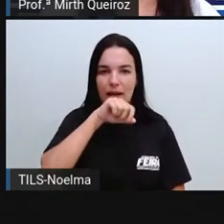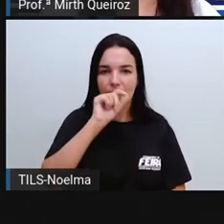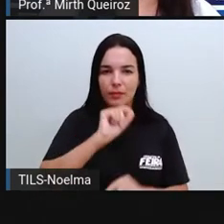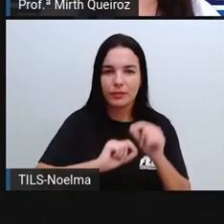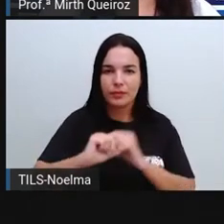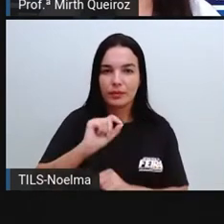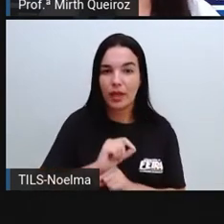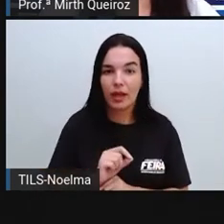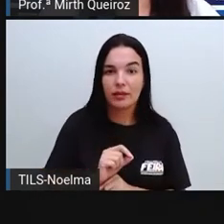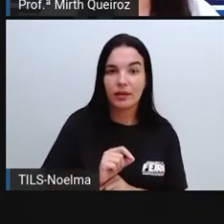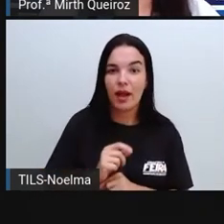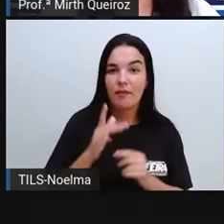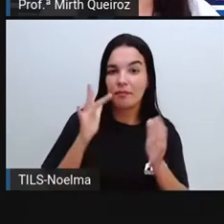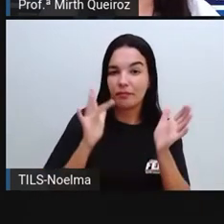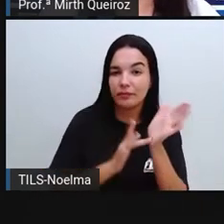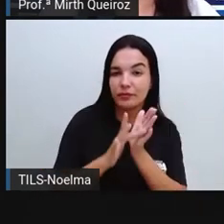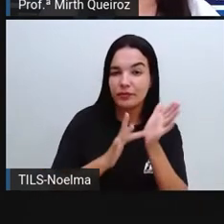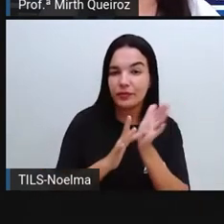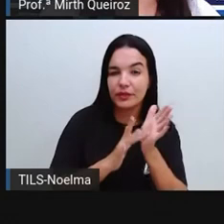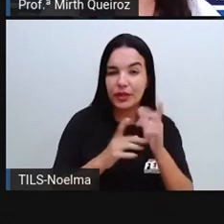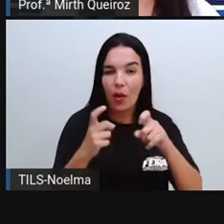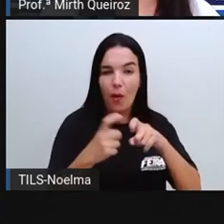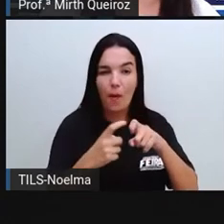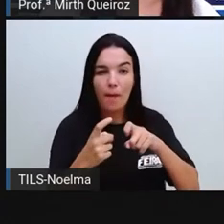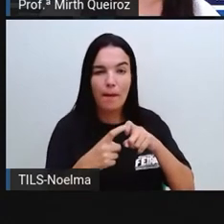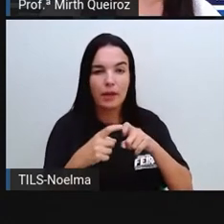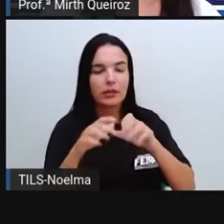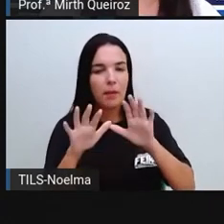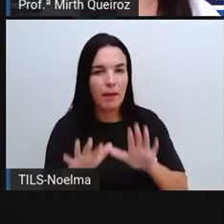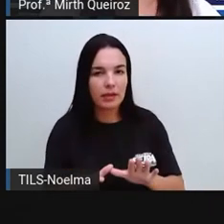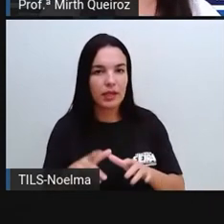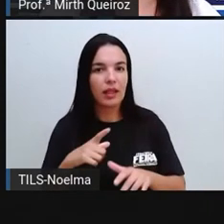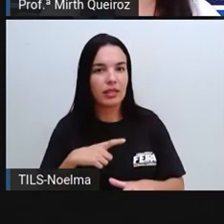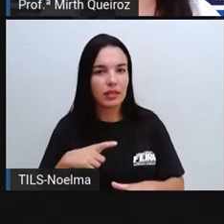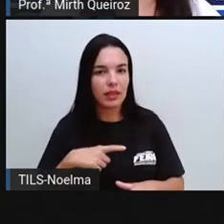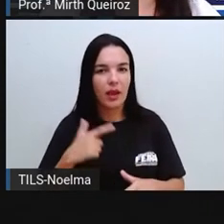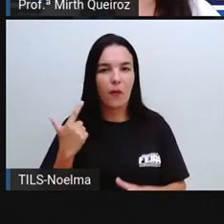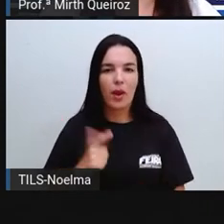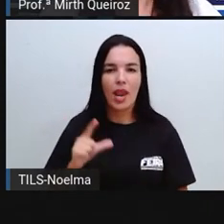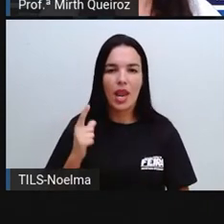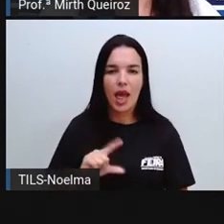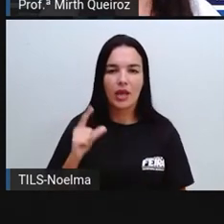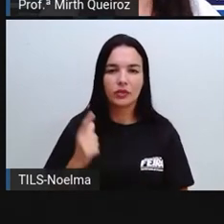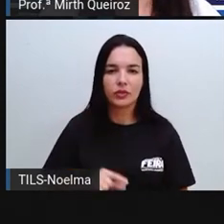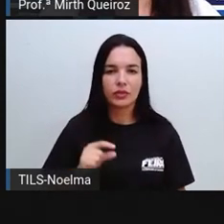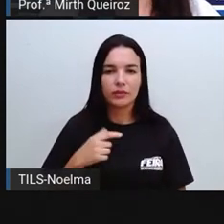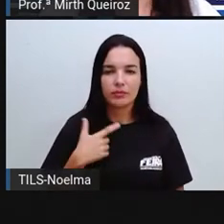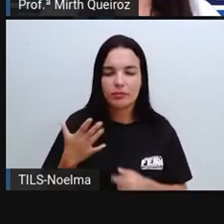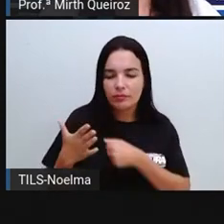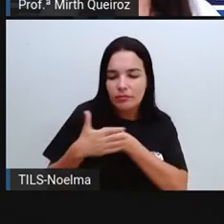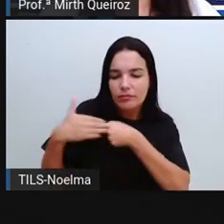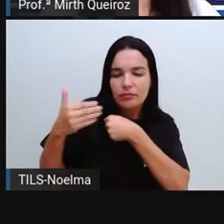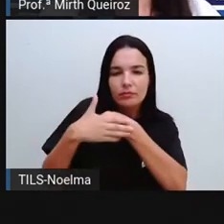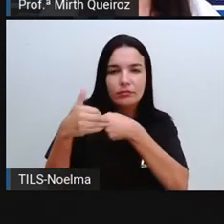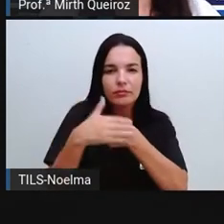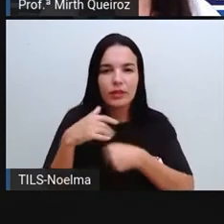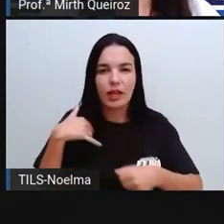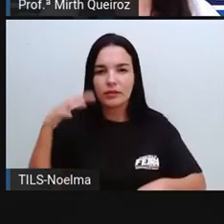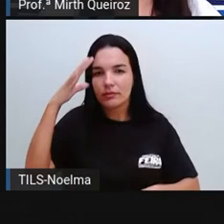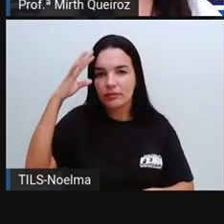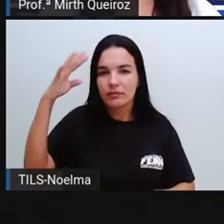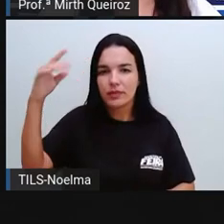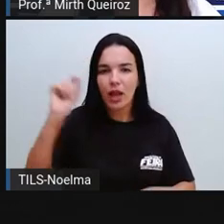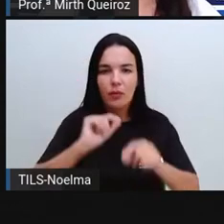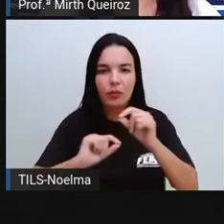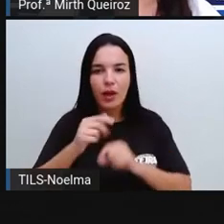pela charlatanice do médico ambulante. Mas, apesar do latim, seduziu-me a ideia